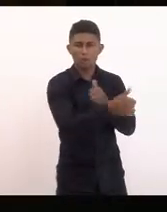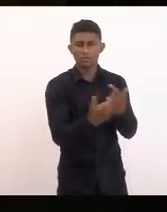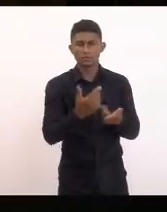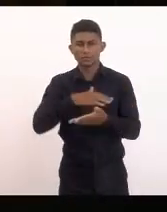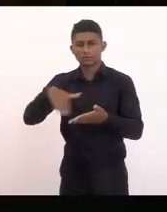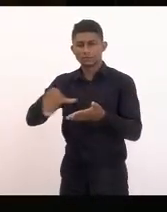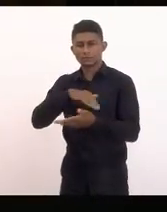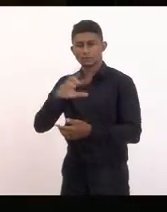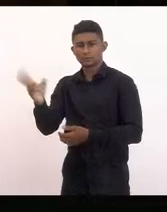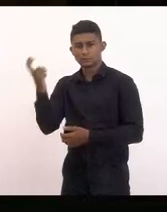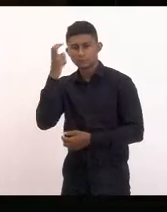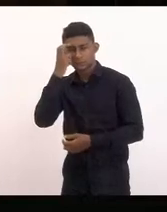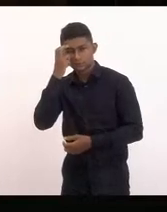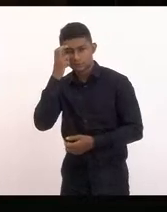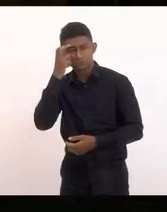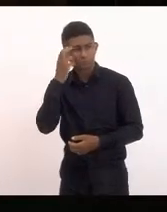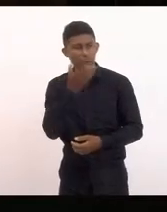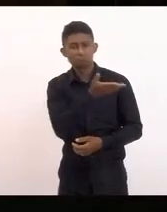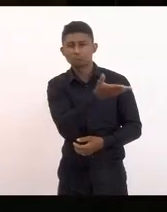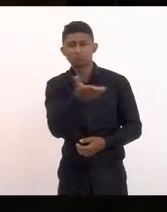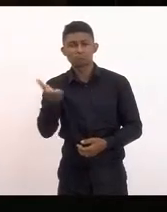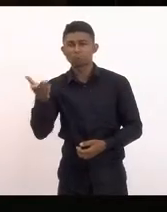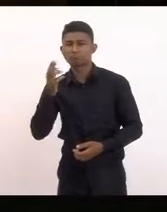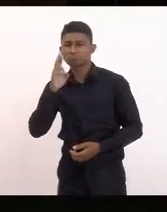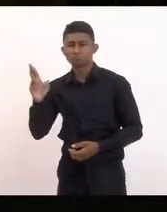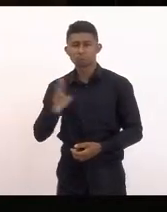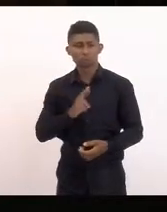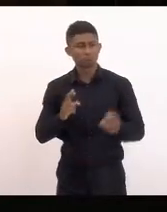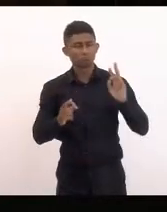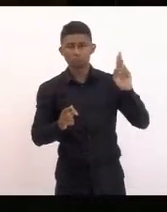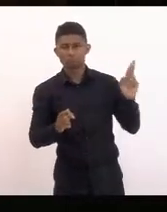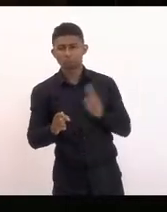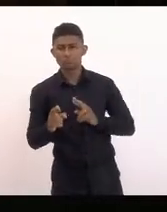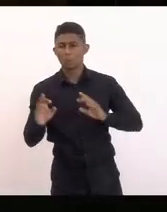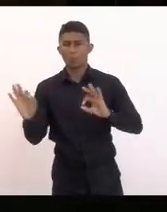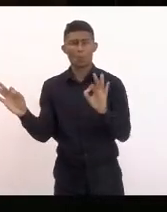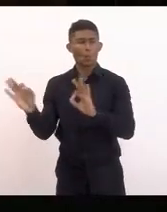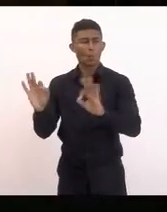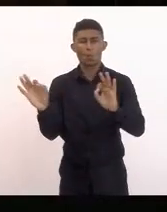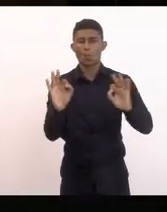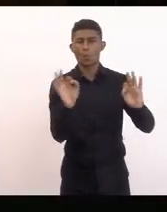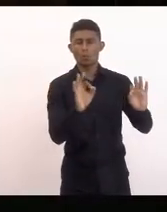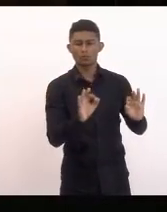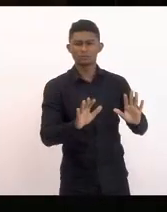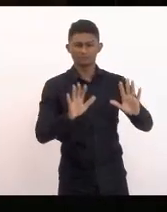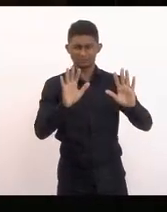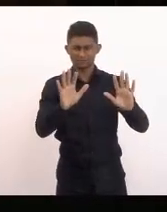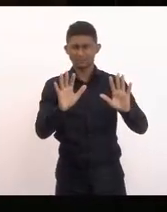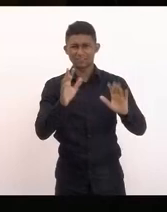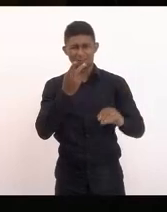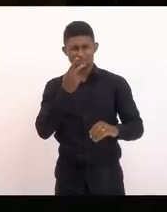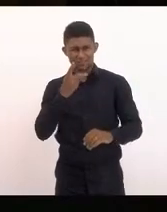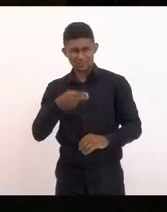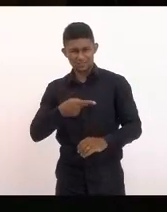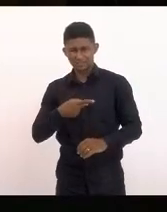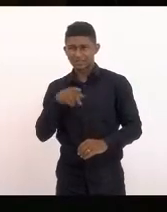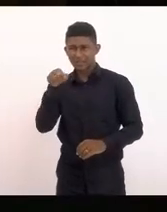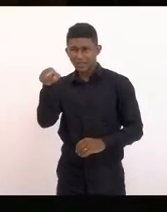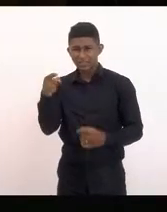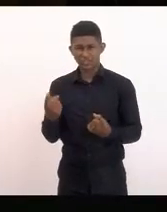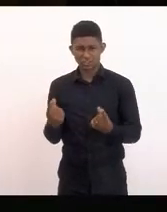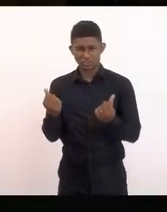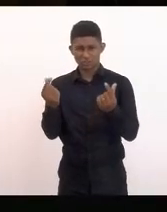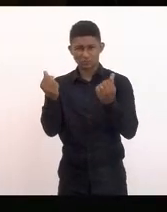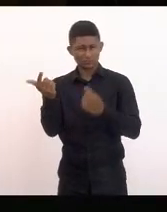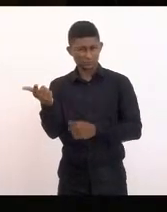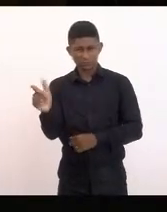Cultura e, até hoje, nunca foi respondido. Agora, falar para mim que não tem recursos, isso é